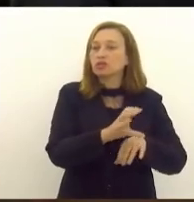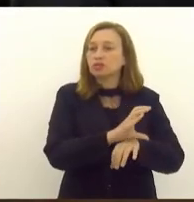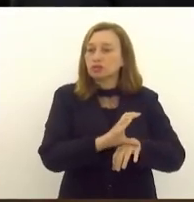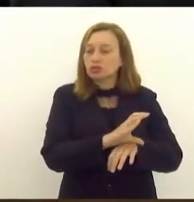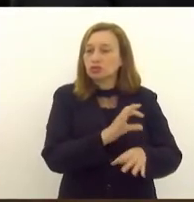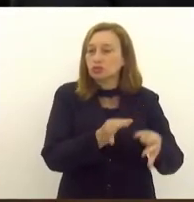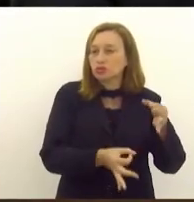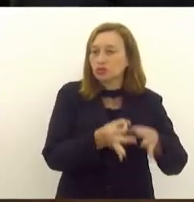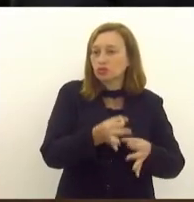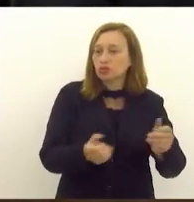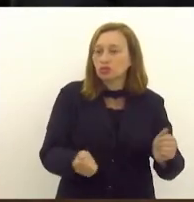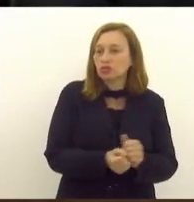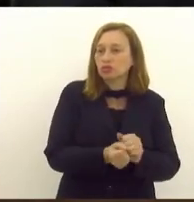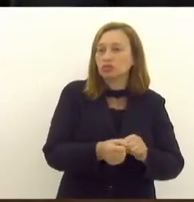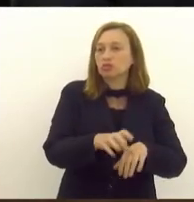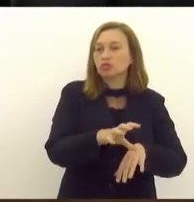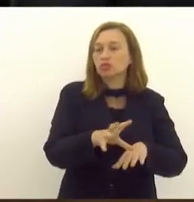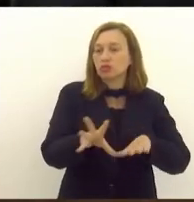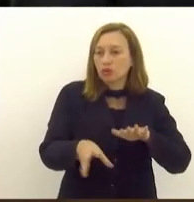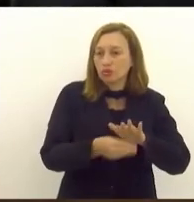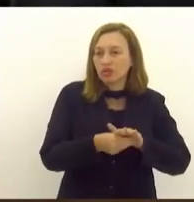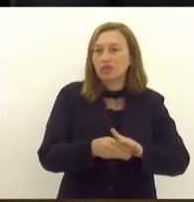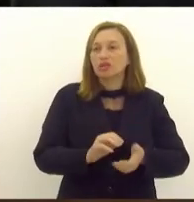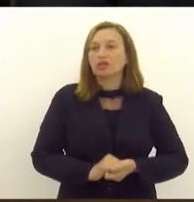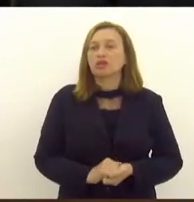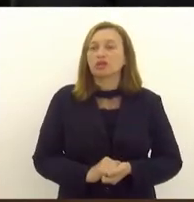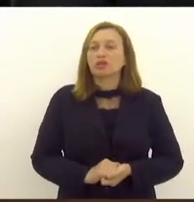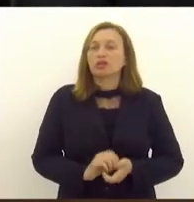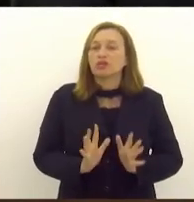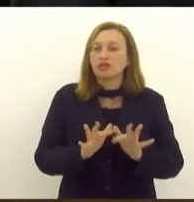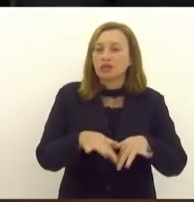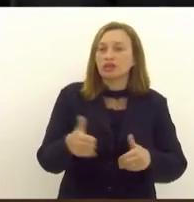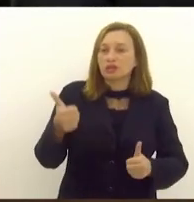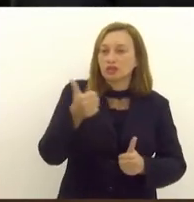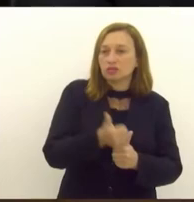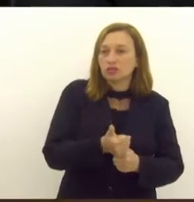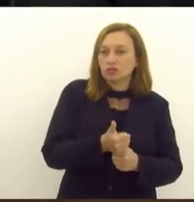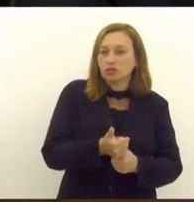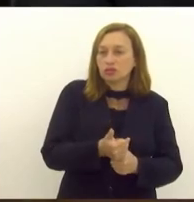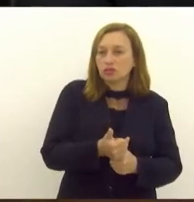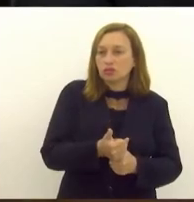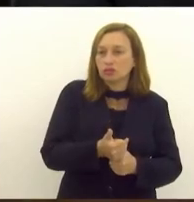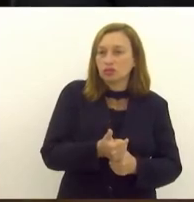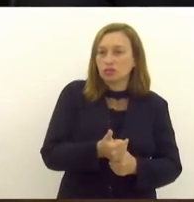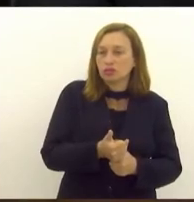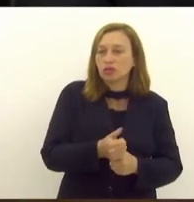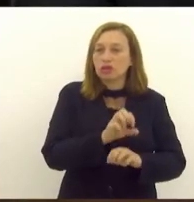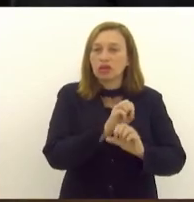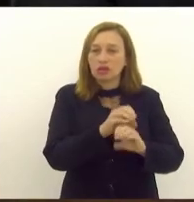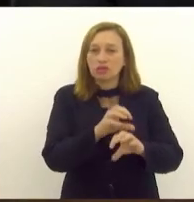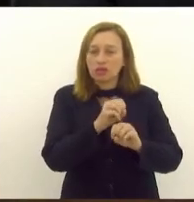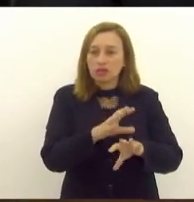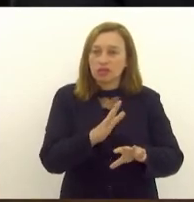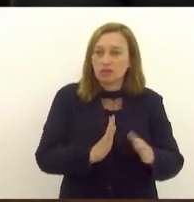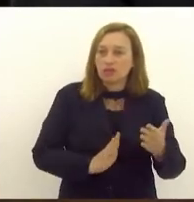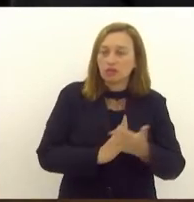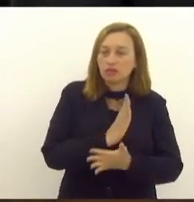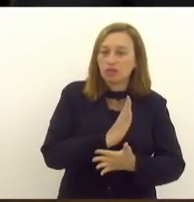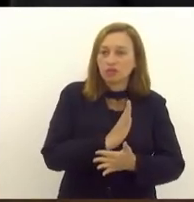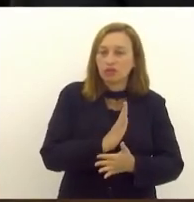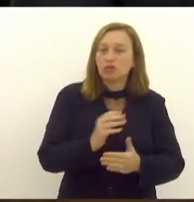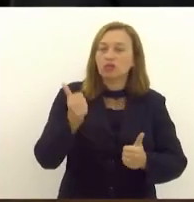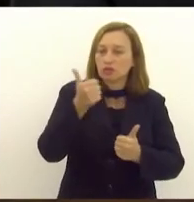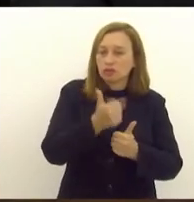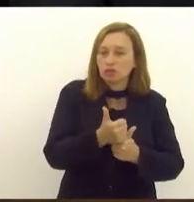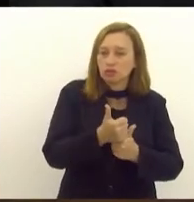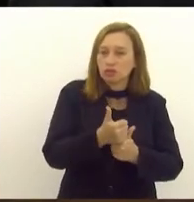constitucionalidade com emendas concluindo com substitutivo educação favorável com